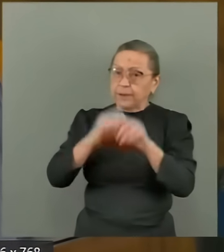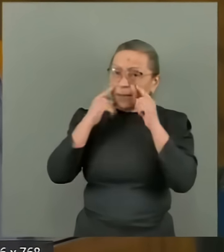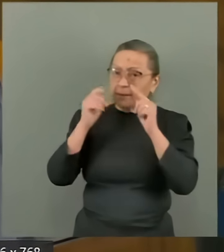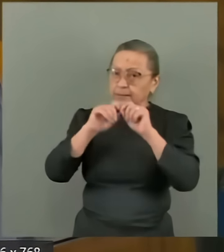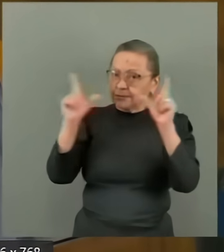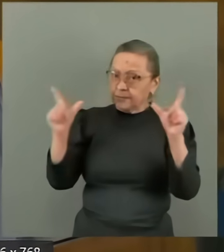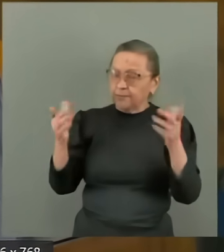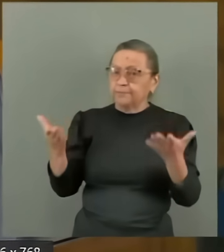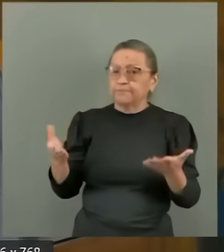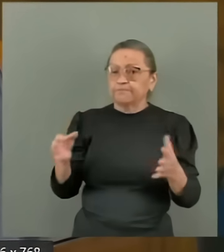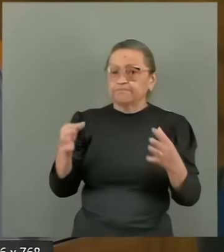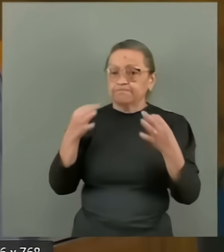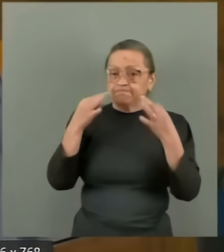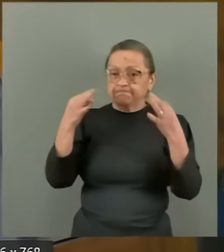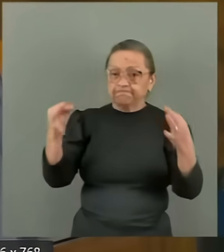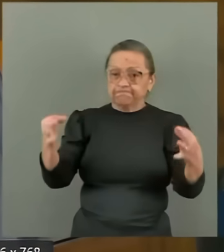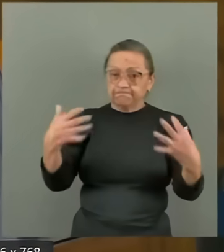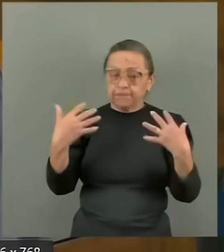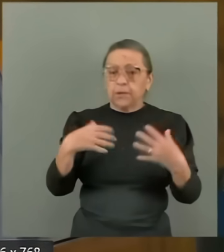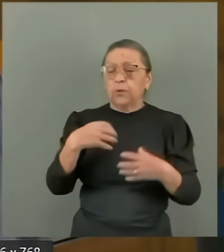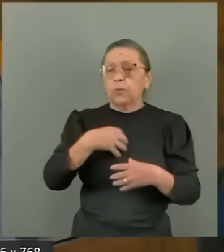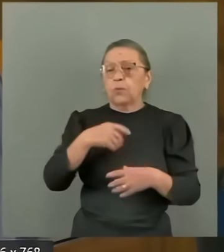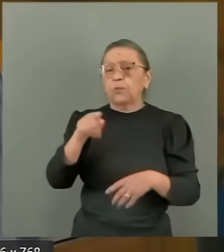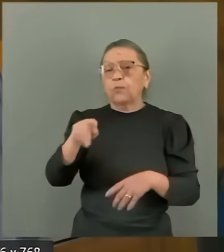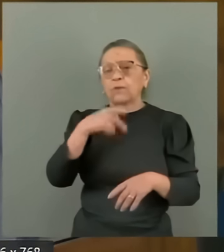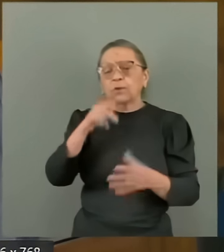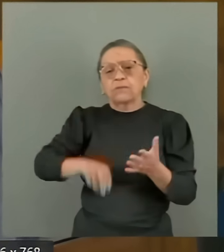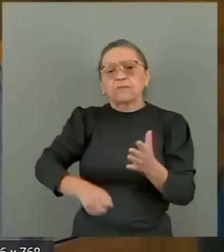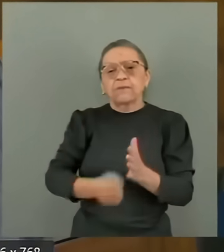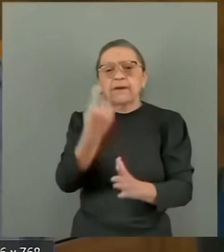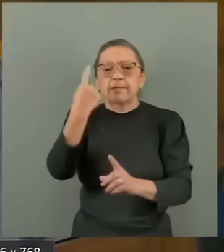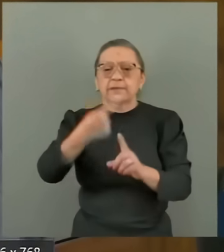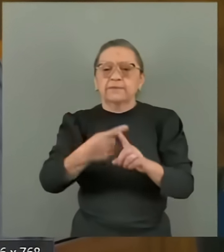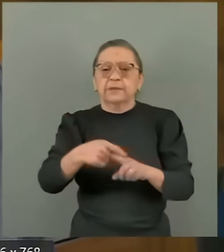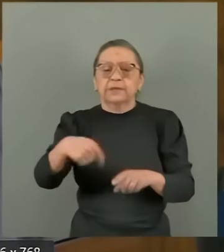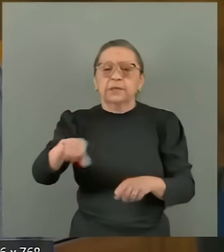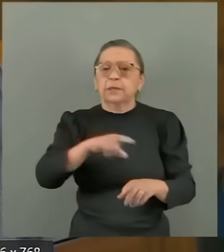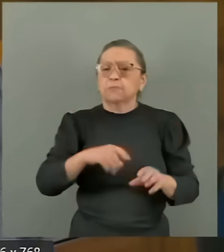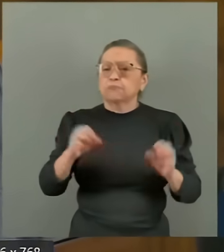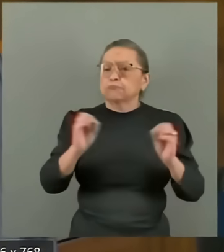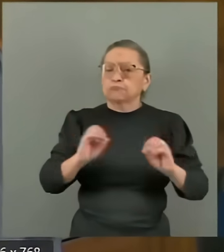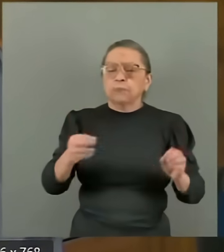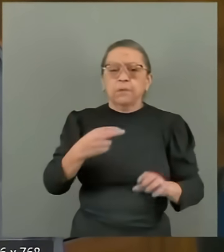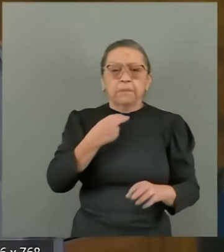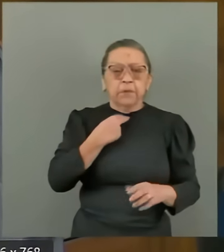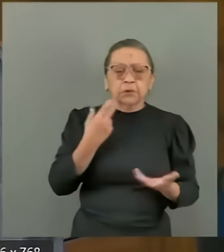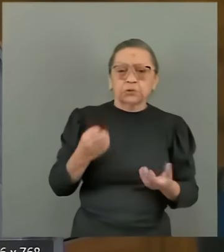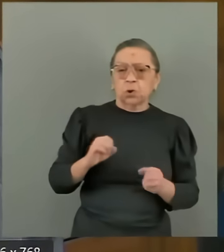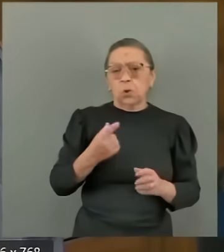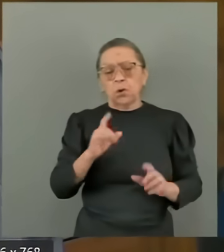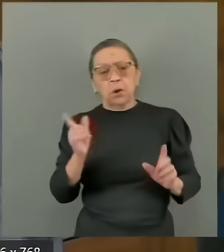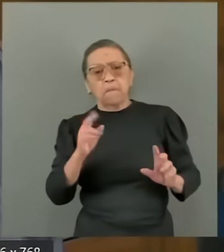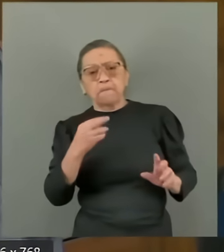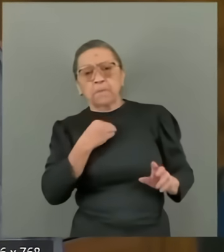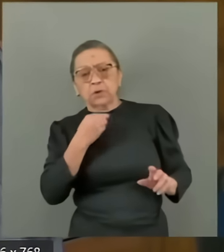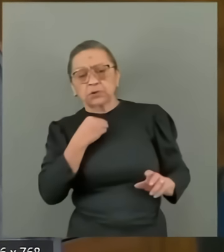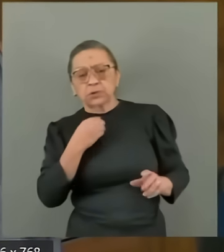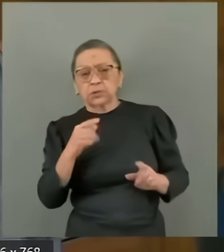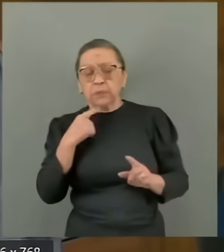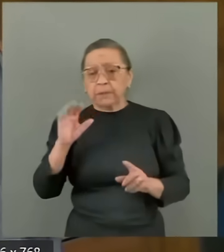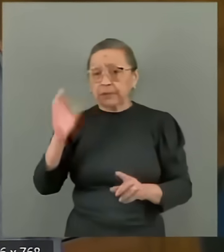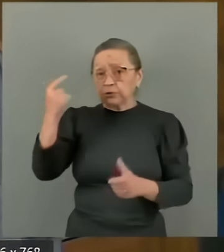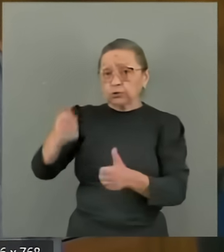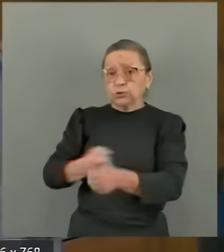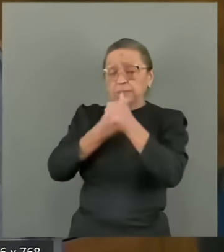é o fato que Vossa Senhoria falou várias vezes aqui, de que não pôde ou não podia tomar uma decisão de